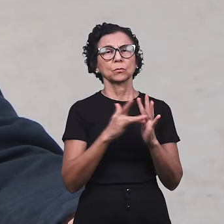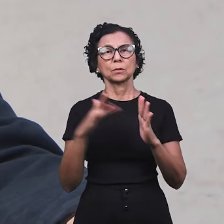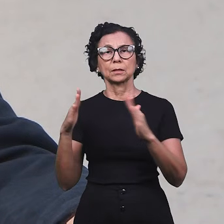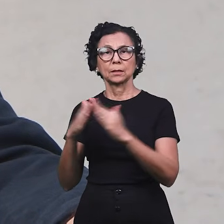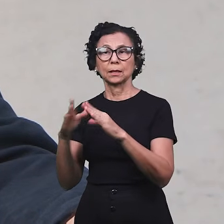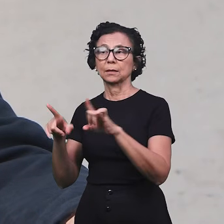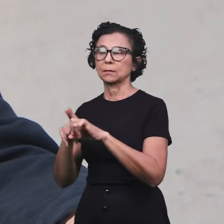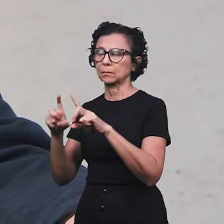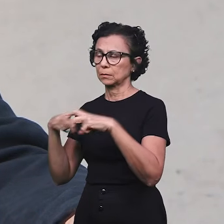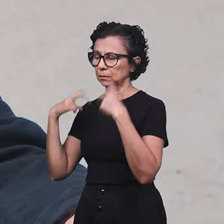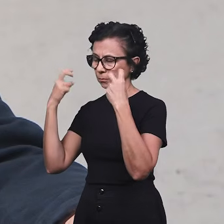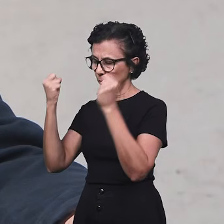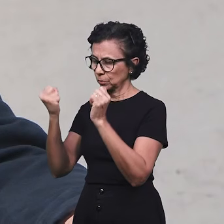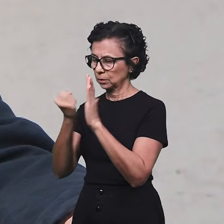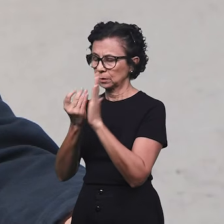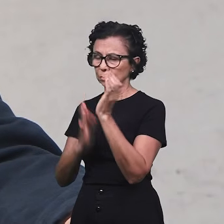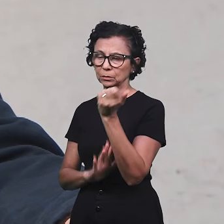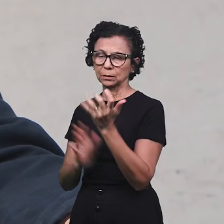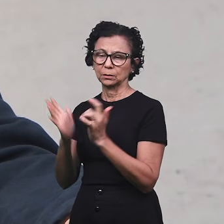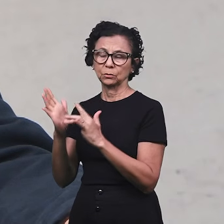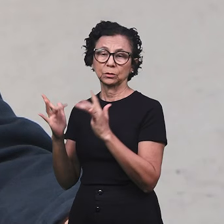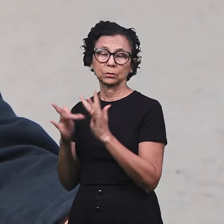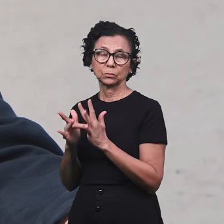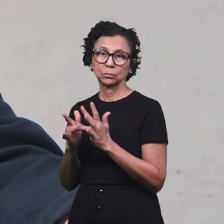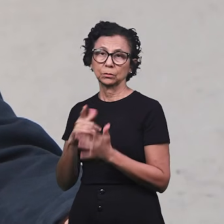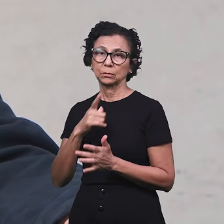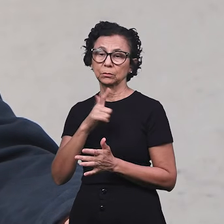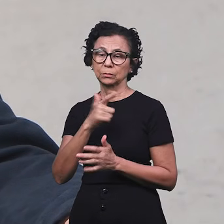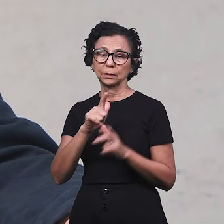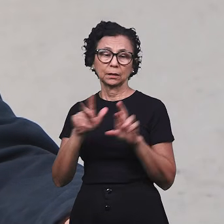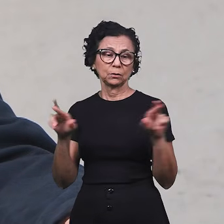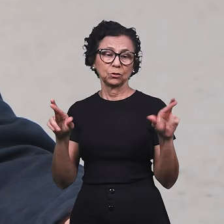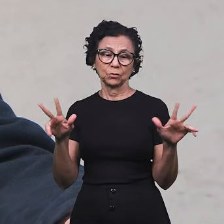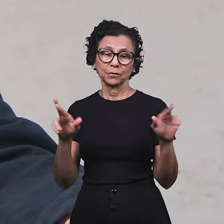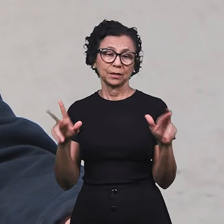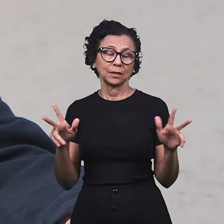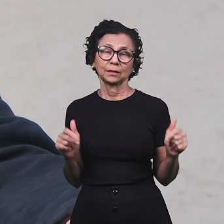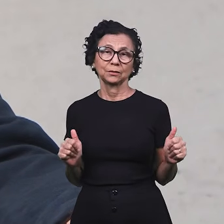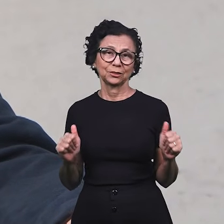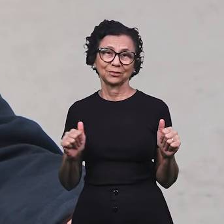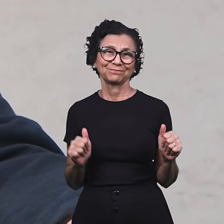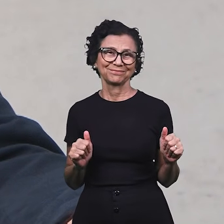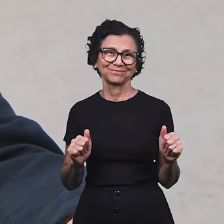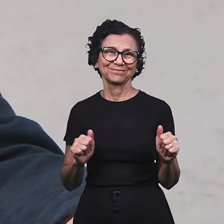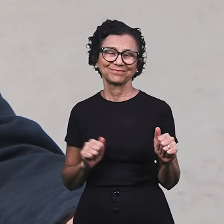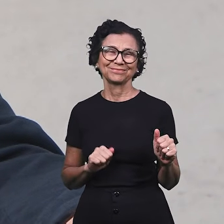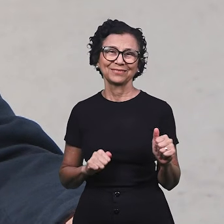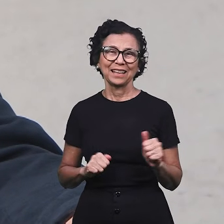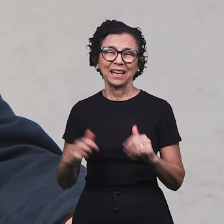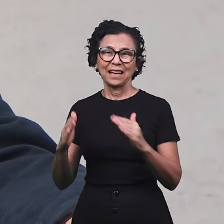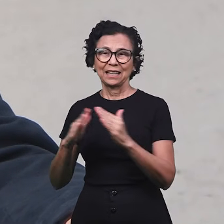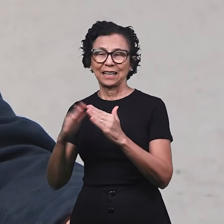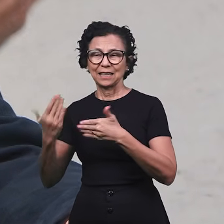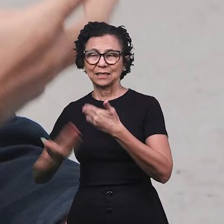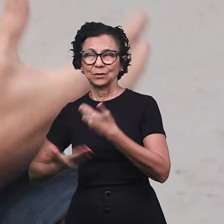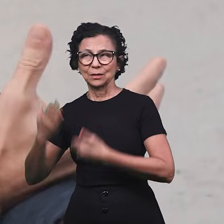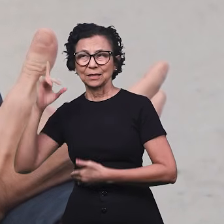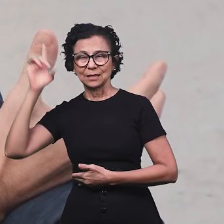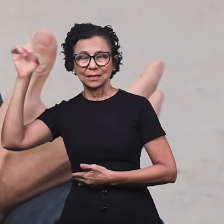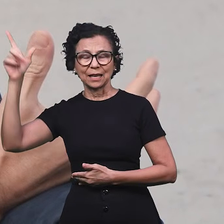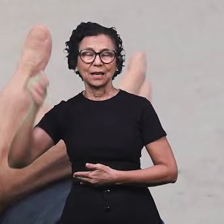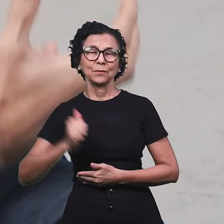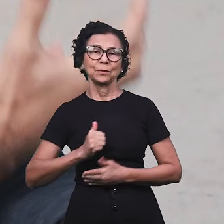nós clamamos também pelo sangue de Jesus. Então não há diferença da casa do servo para